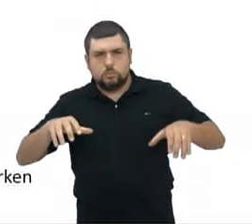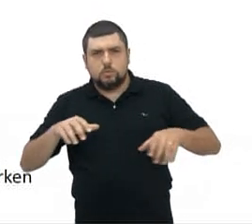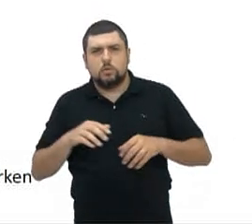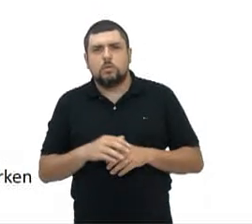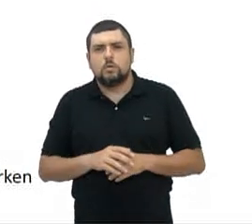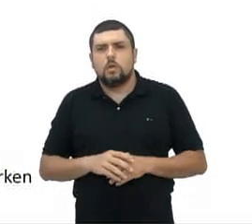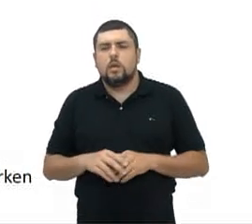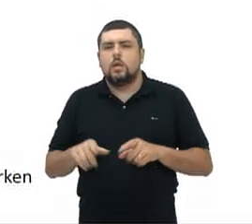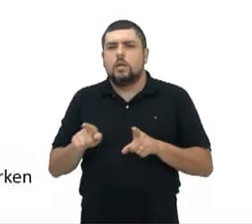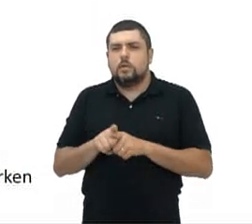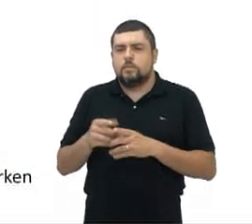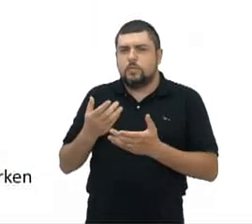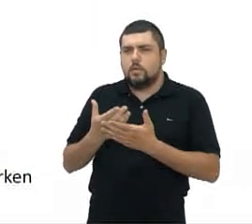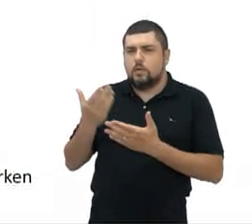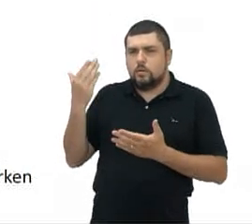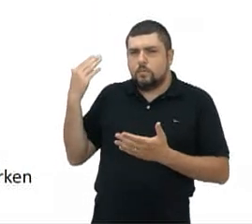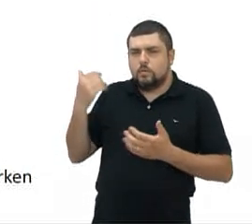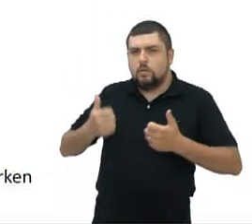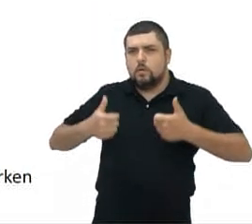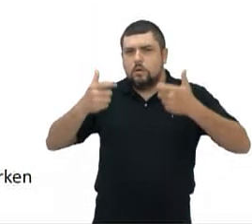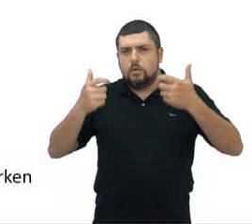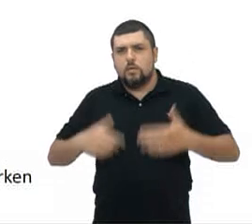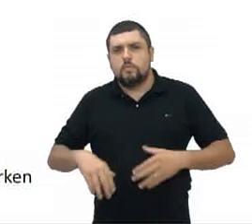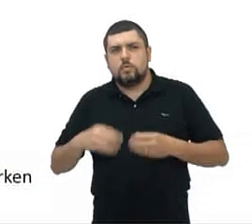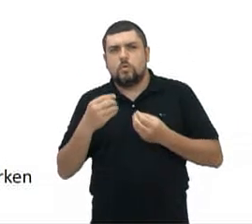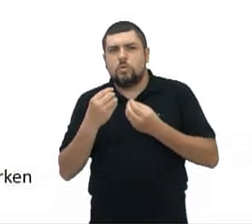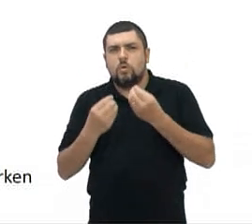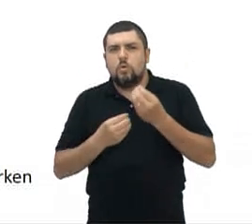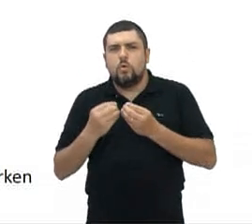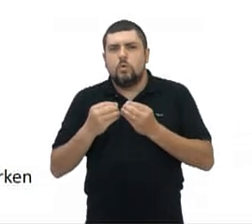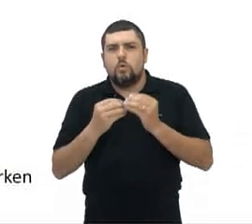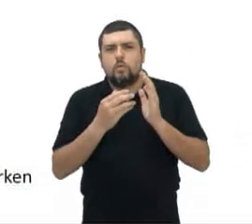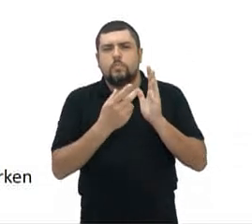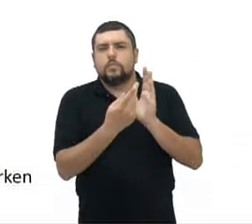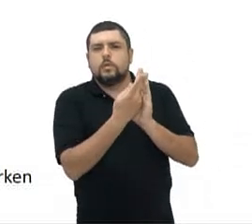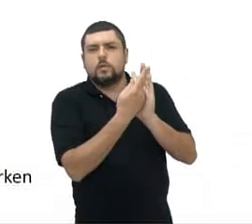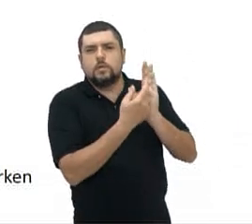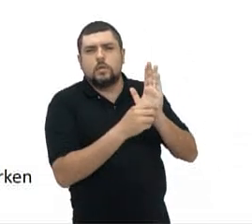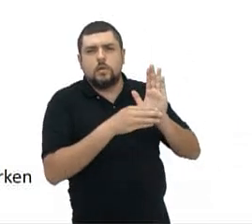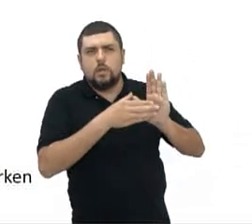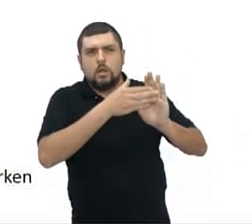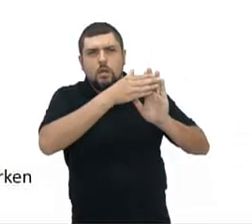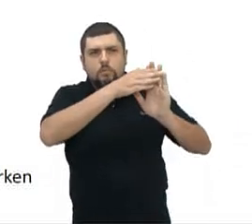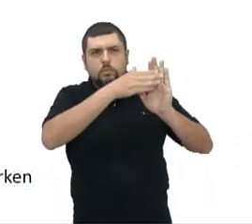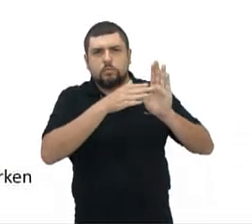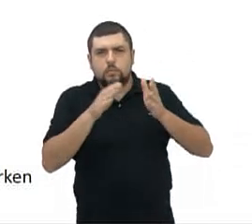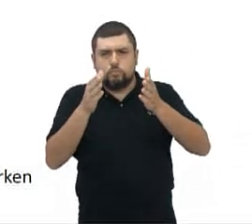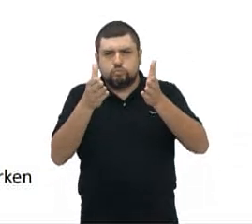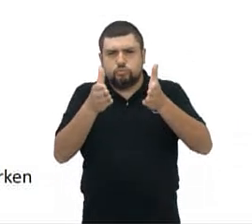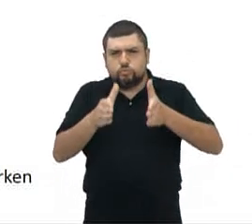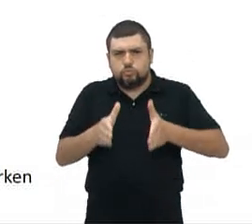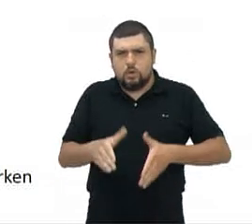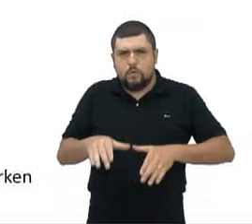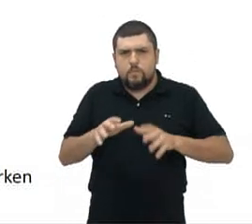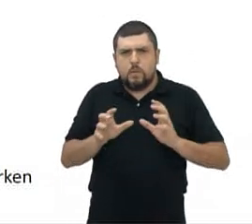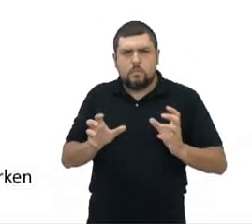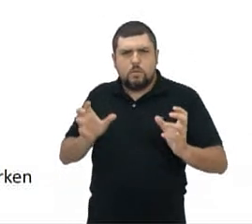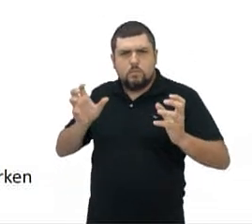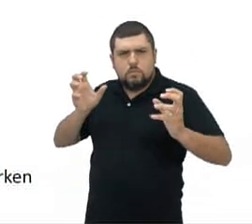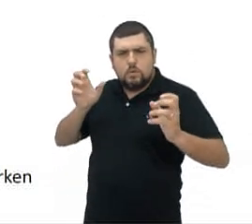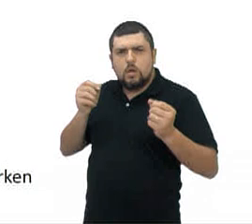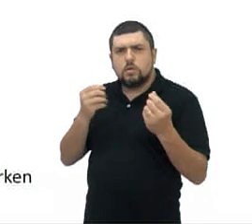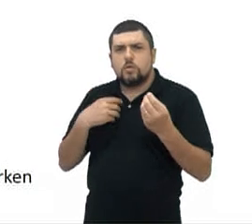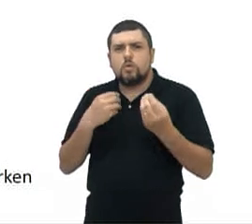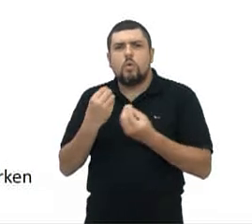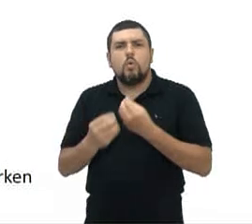eu fechei na aula passada com as Candaces, um relevo da Candácia Manitore, né? Mais uma obra de arte que lembra